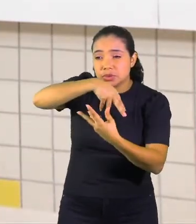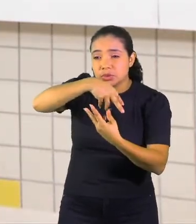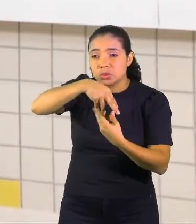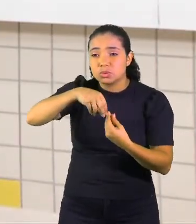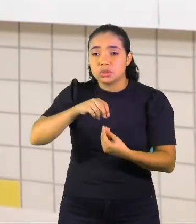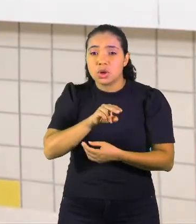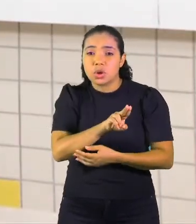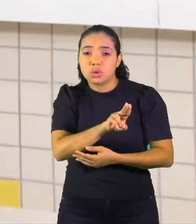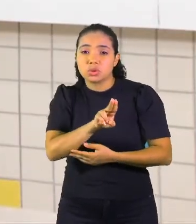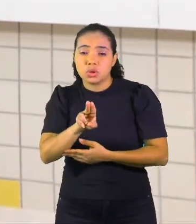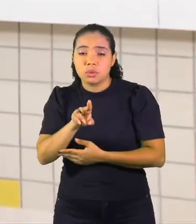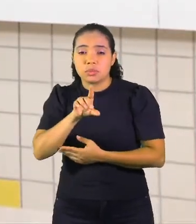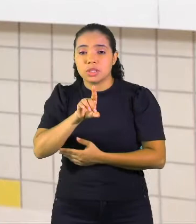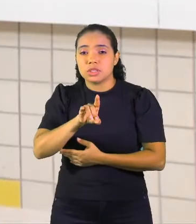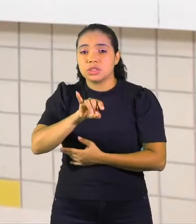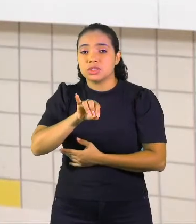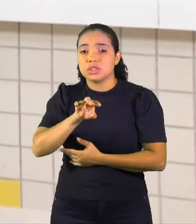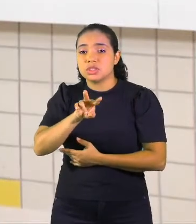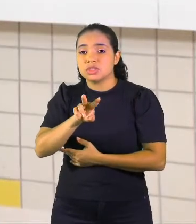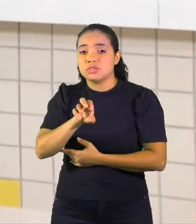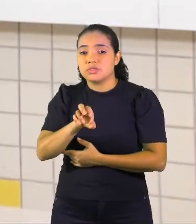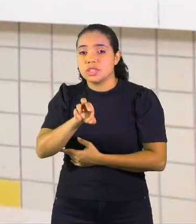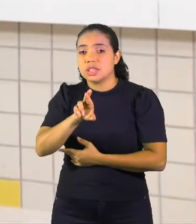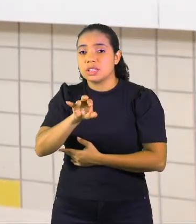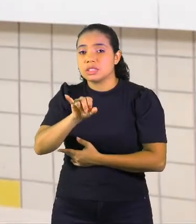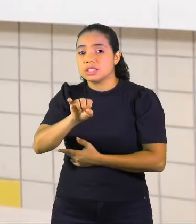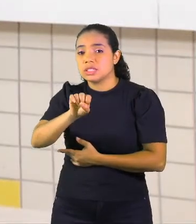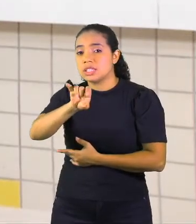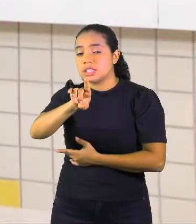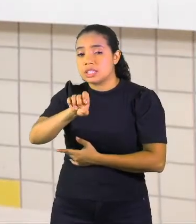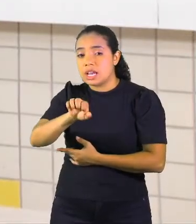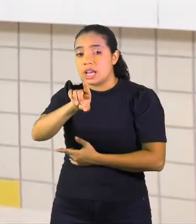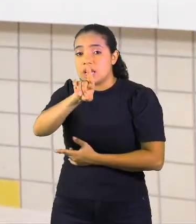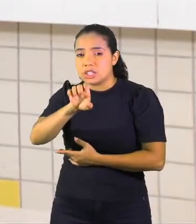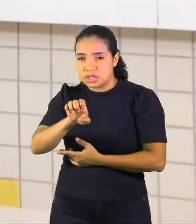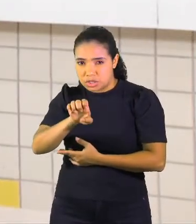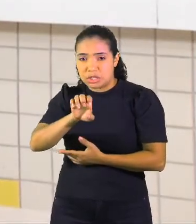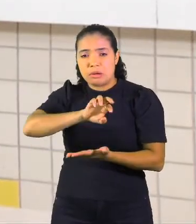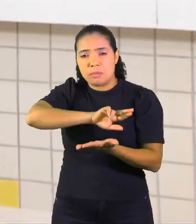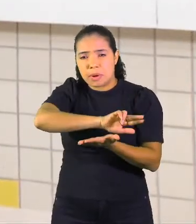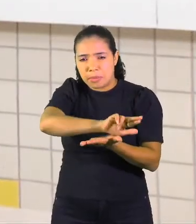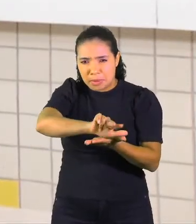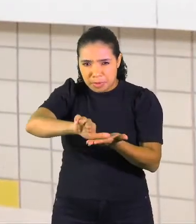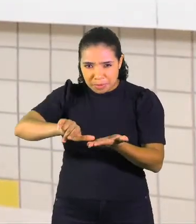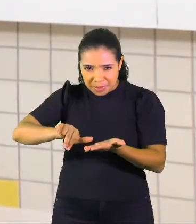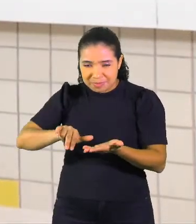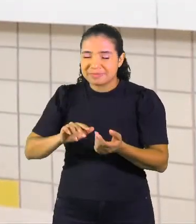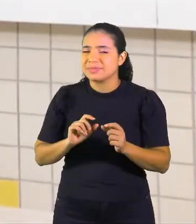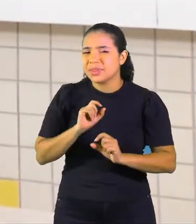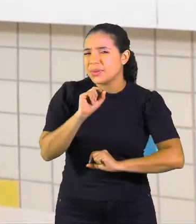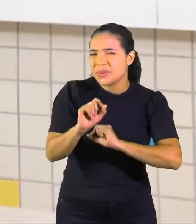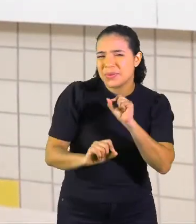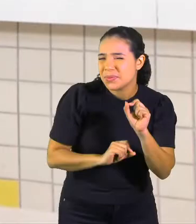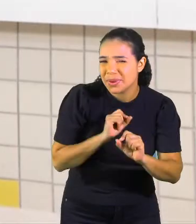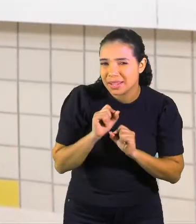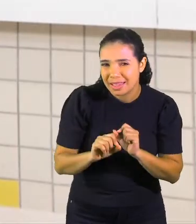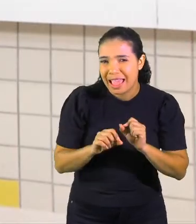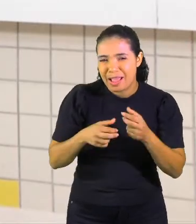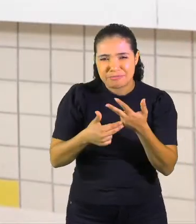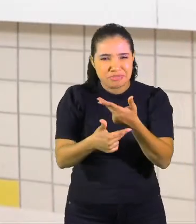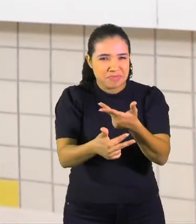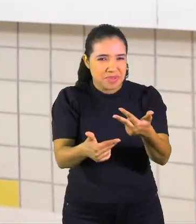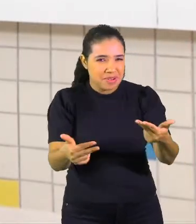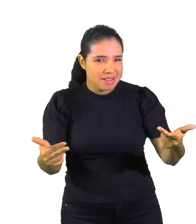de diversidade. Vamos observar aí a definição de o que é